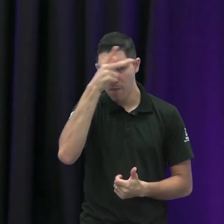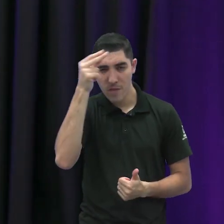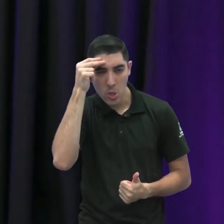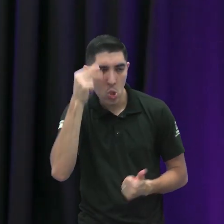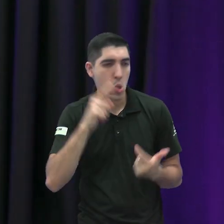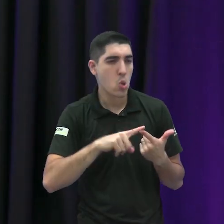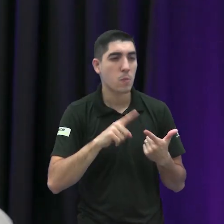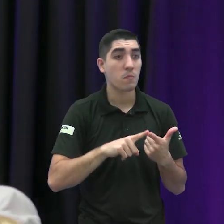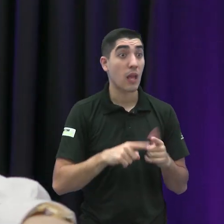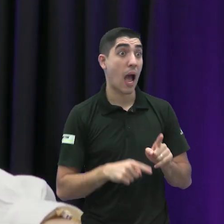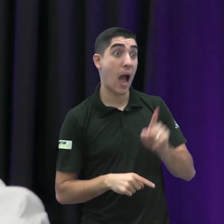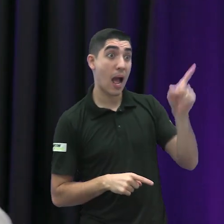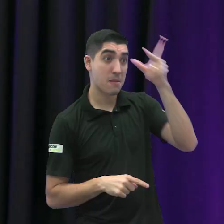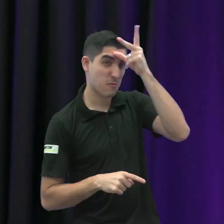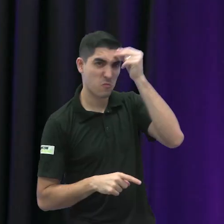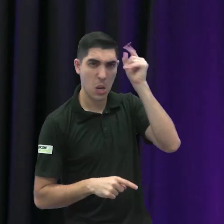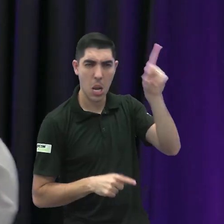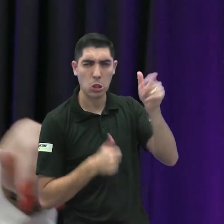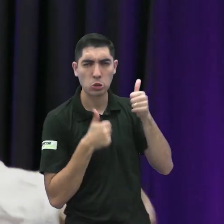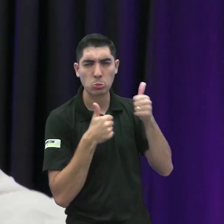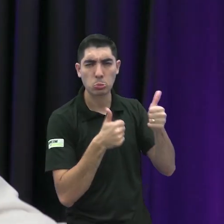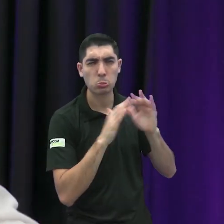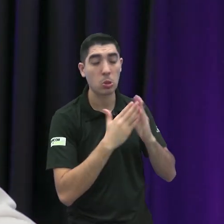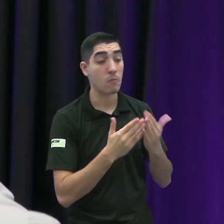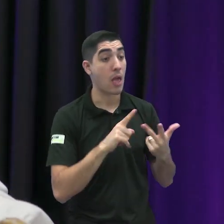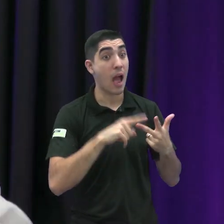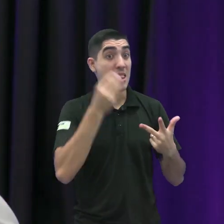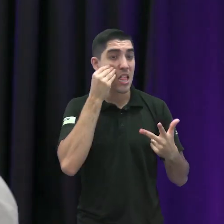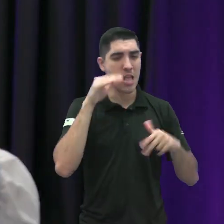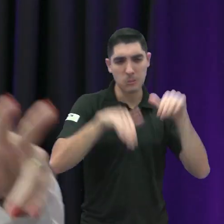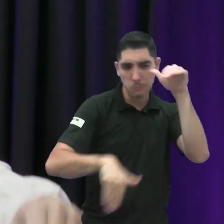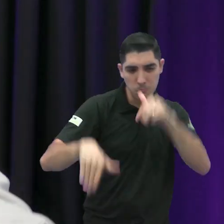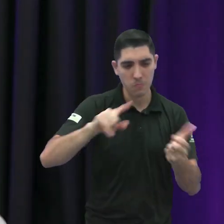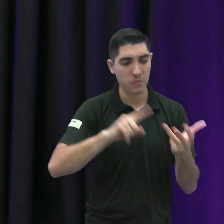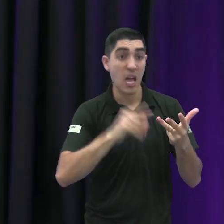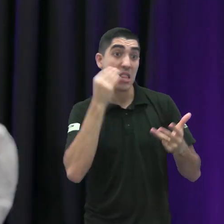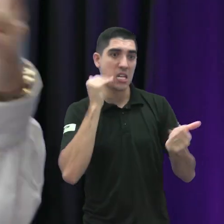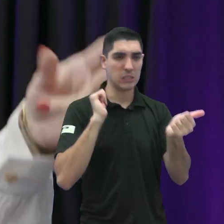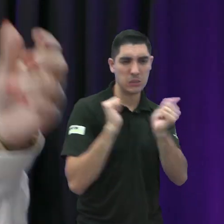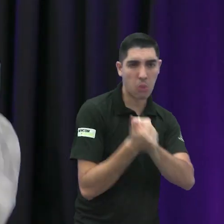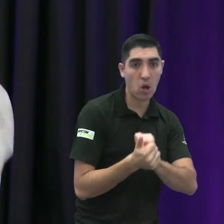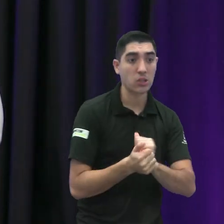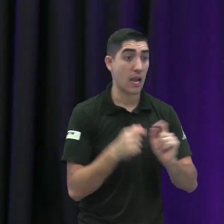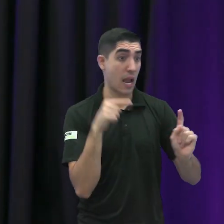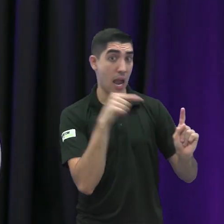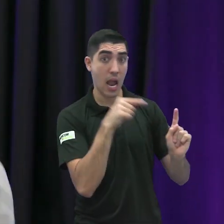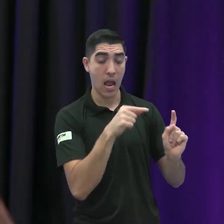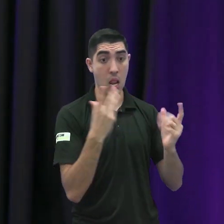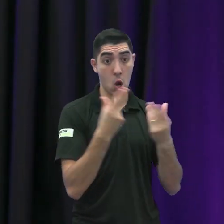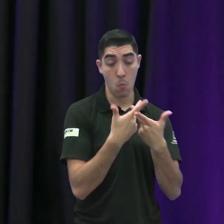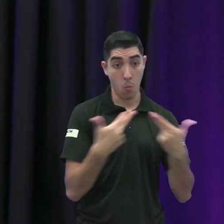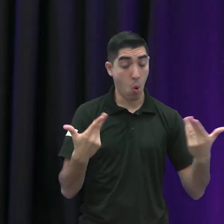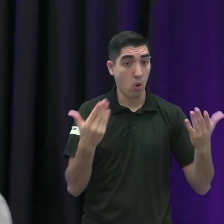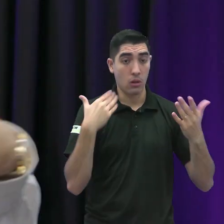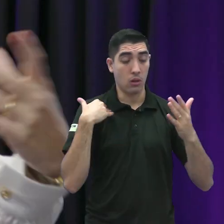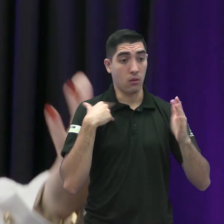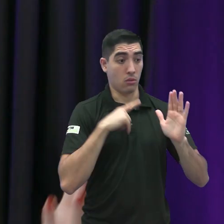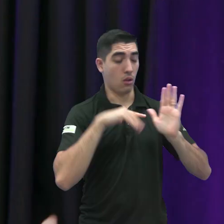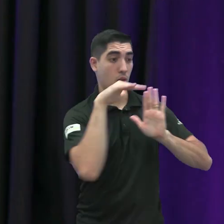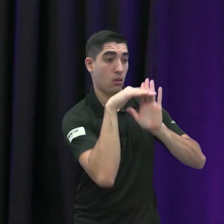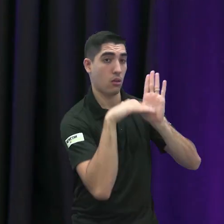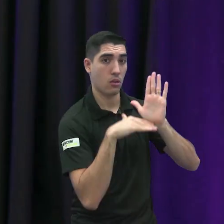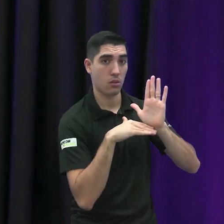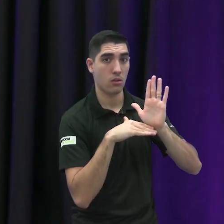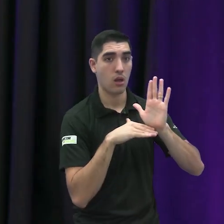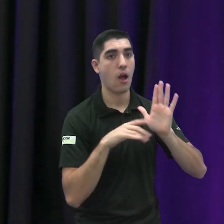eu tiver condições, eu vou colocar lá na prefeitura que seja para fazer uma natação, tem que fazer esporte, enche a agenda da criança e enche de